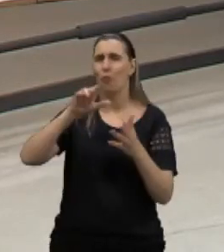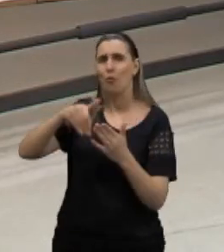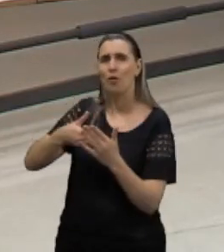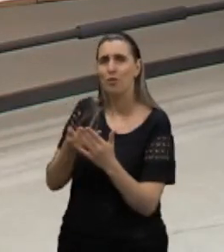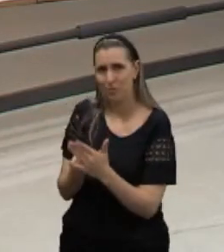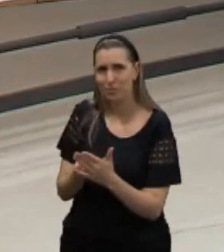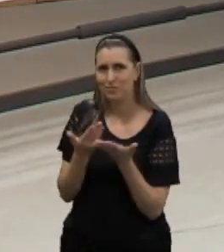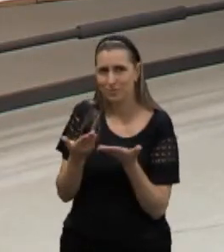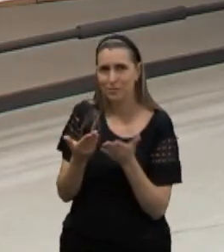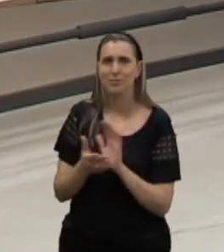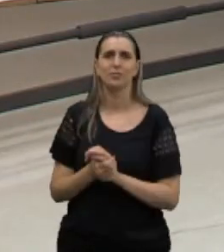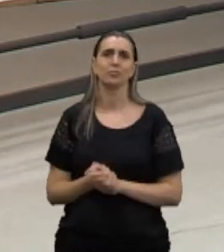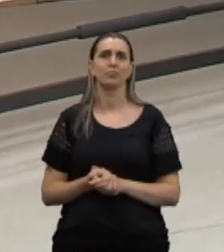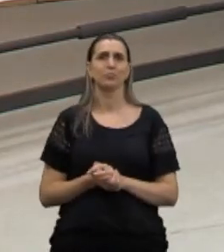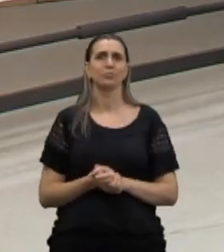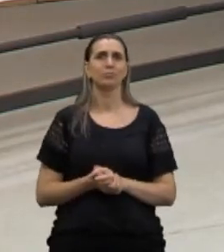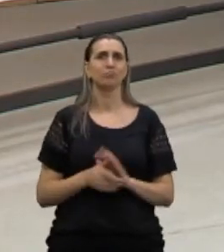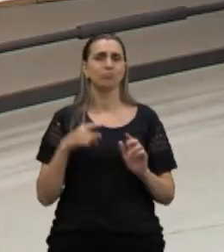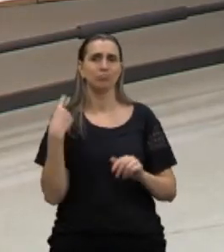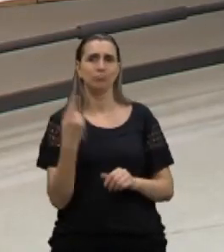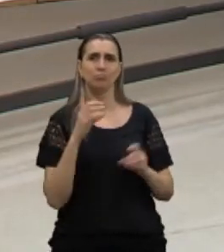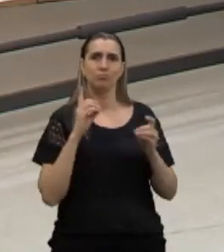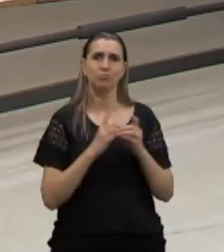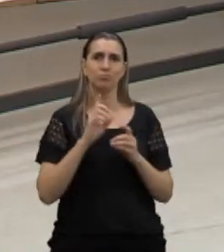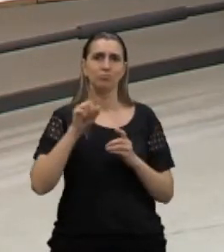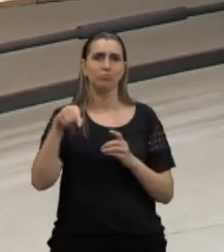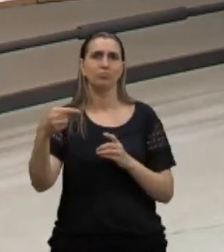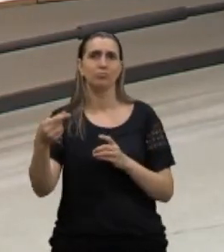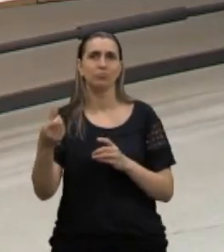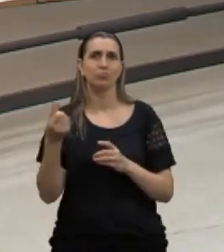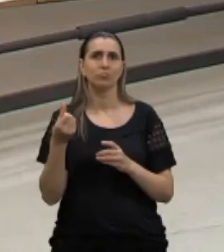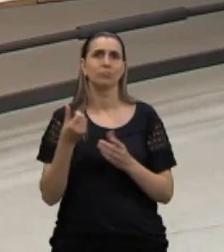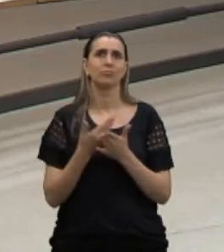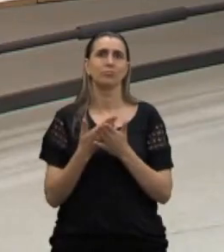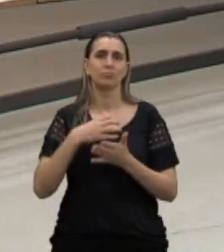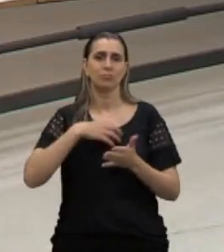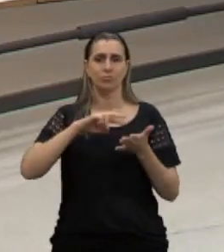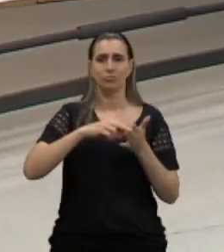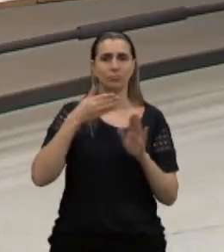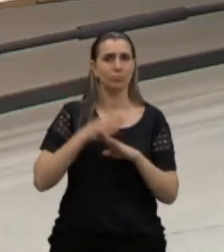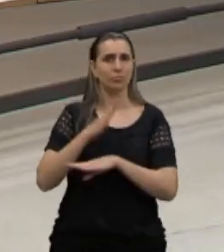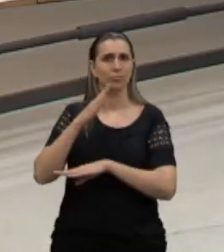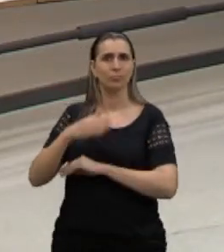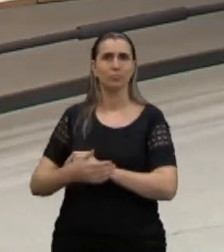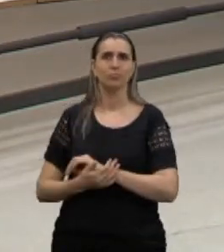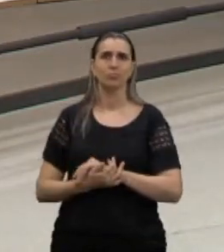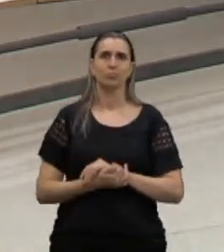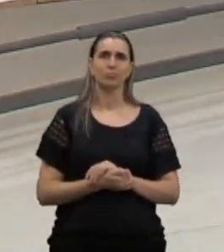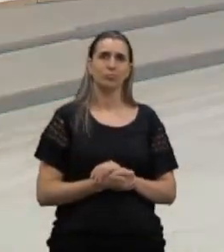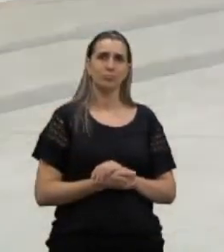aproveitado bastante. E a gente se encontra na nossa sexta aula de semântica. Partiu passar.